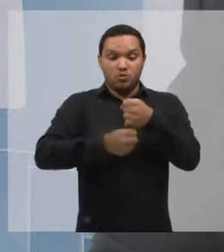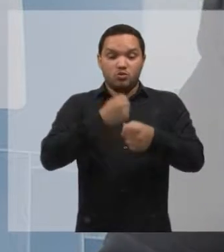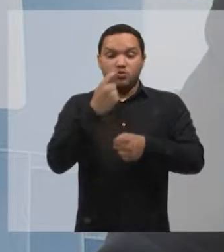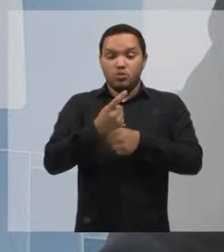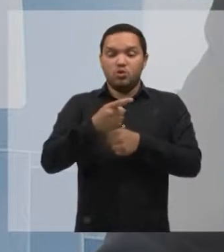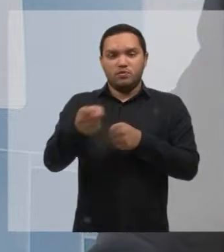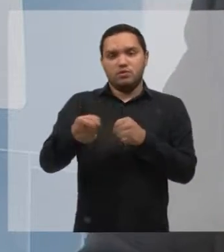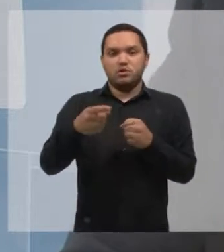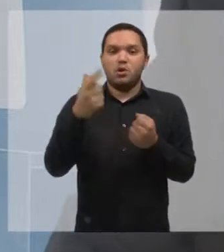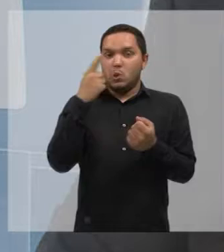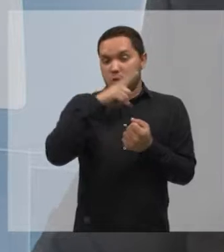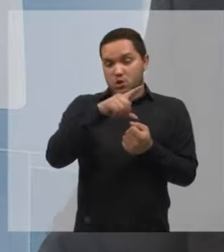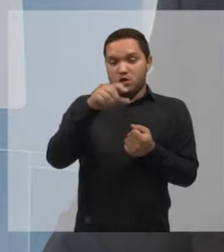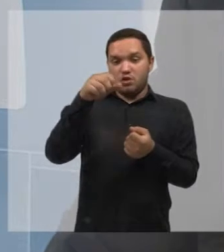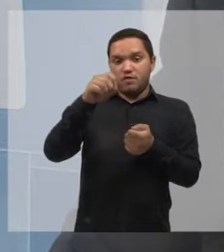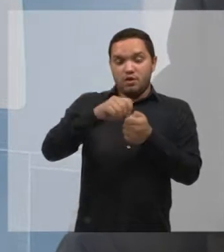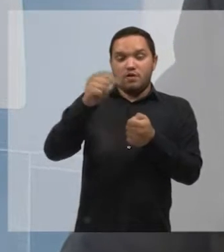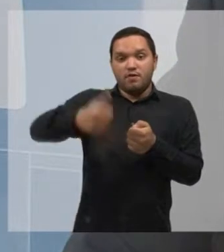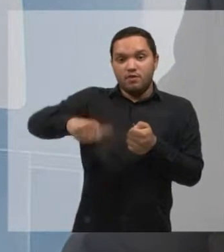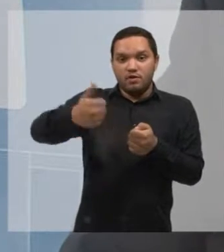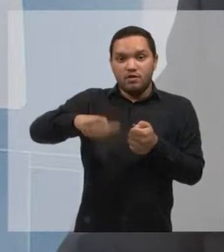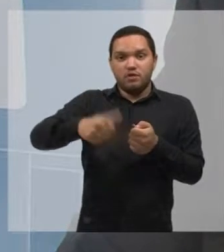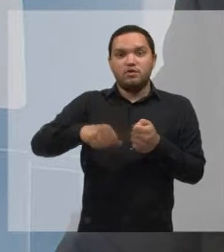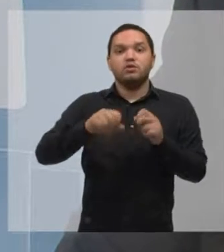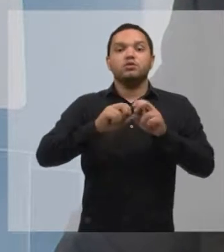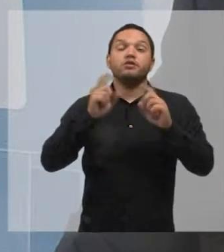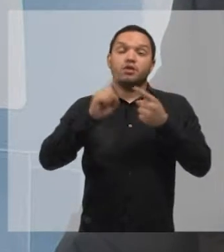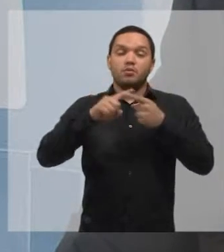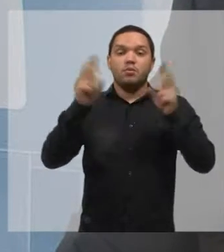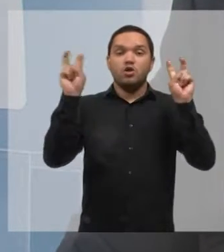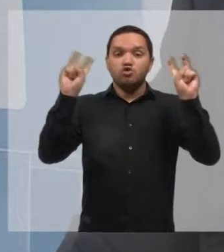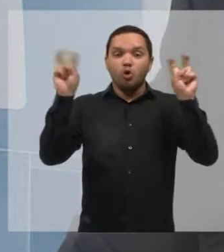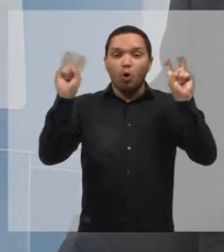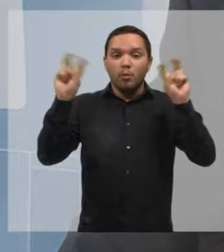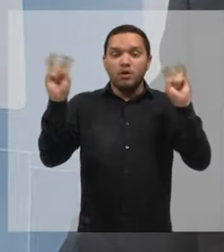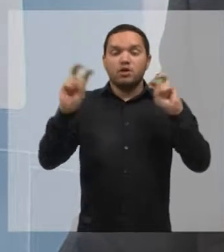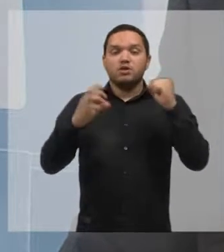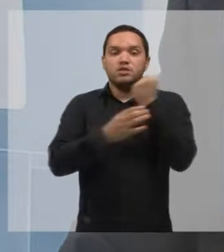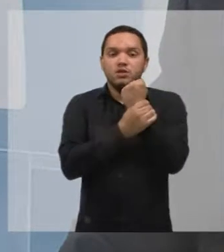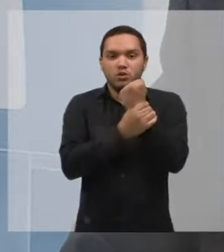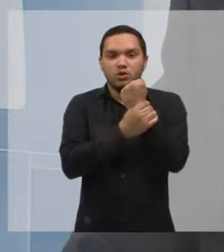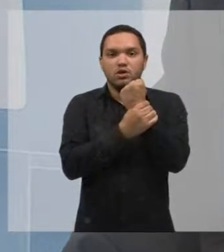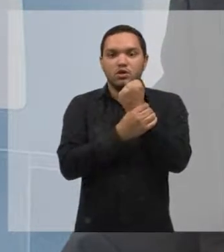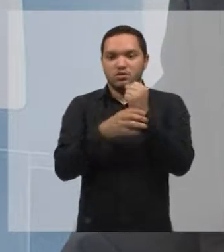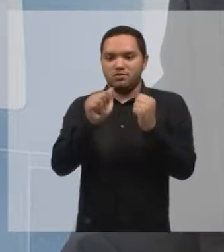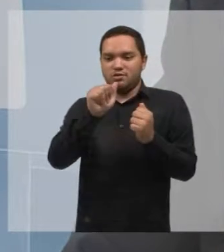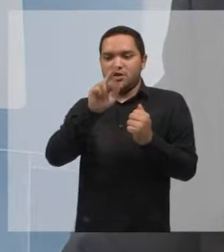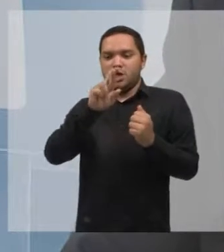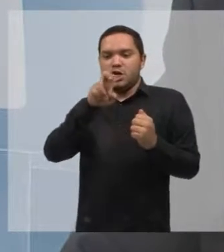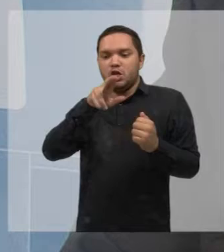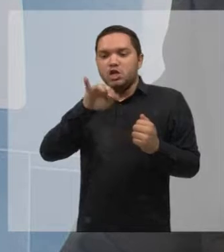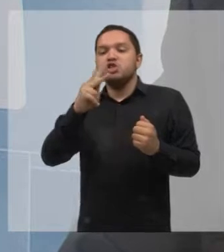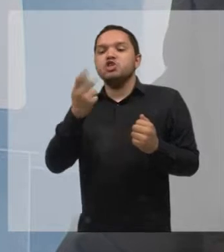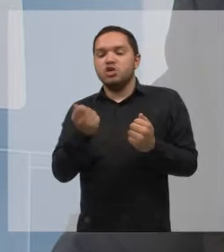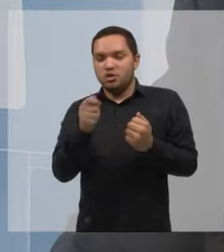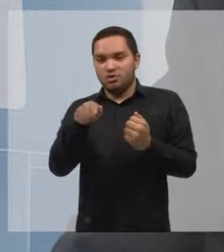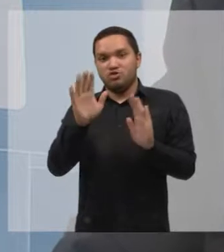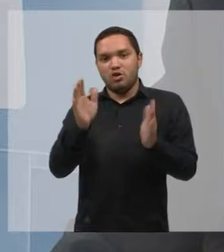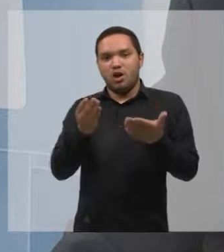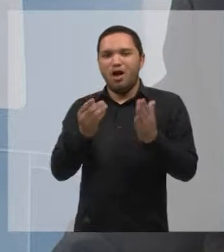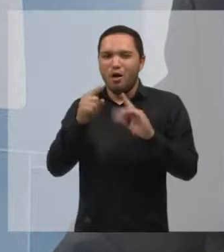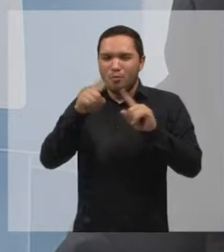avaliação, inclusive em relação à questão da segurança, né, Luiz? Então, é um equipamento aprovado e nós temos chance de